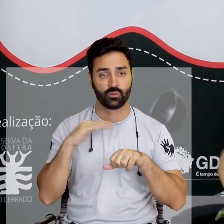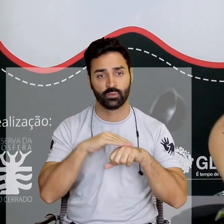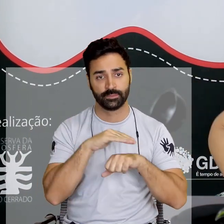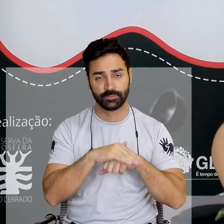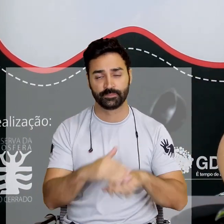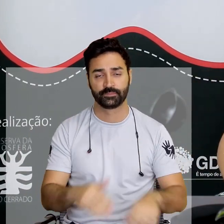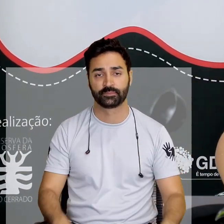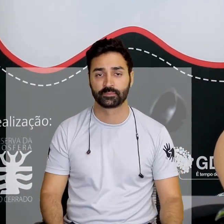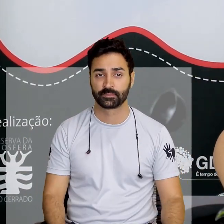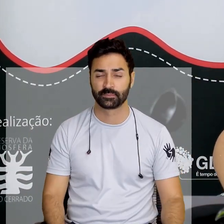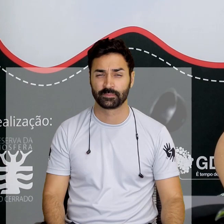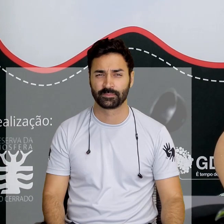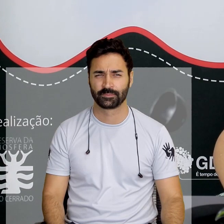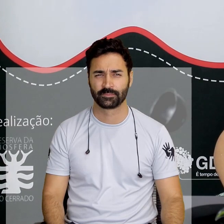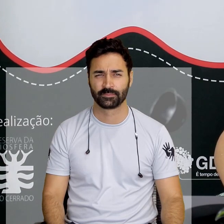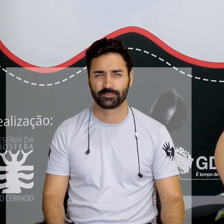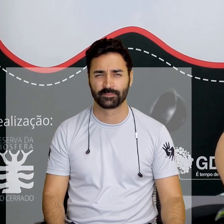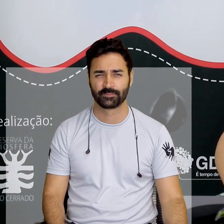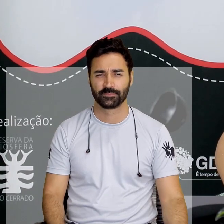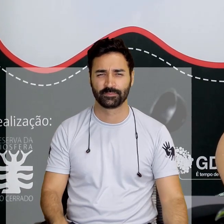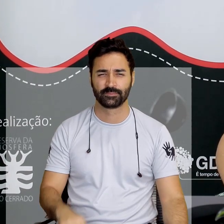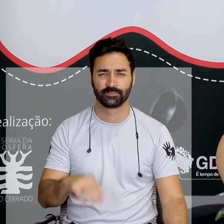E a madrugada? Como é que é a madrugada?